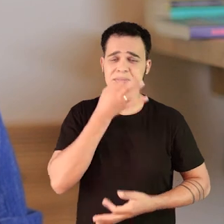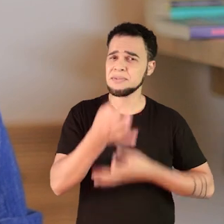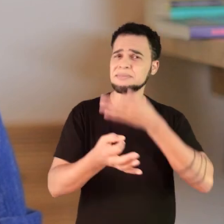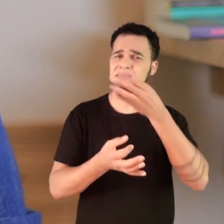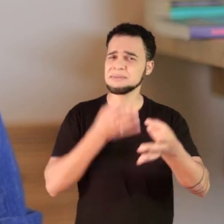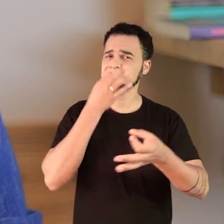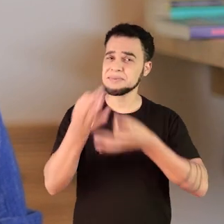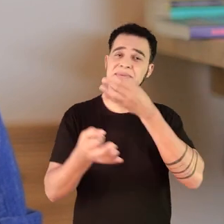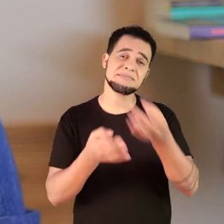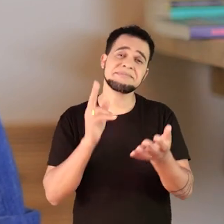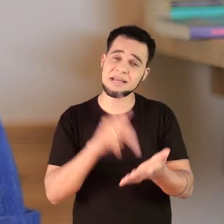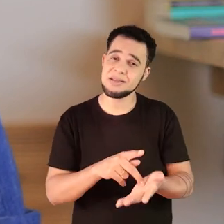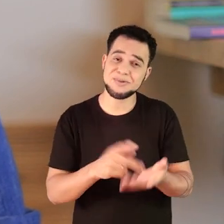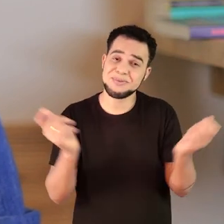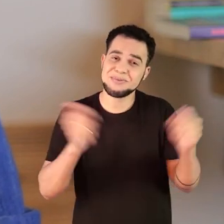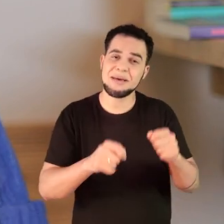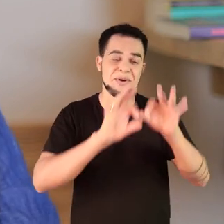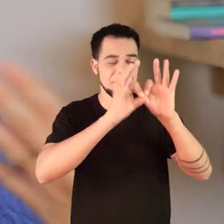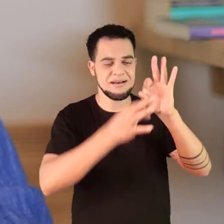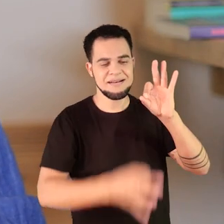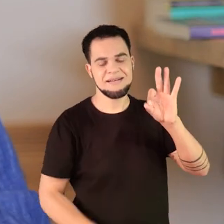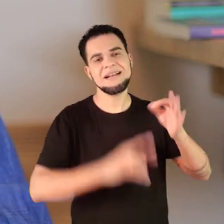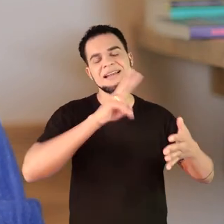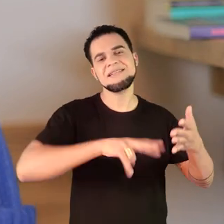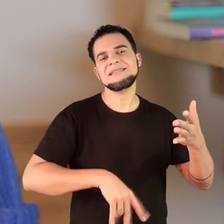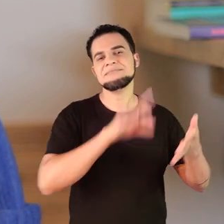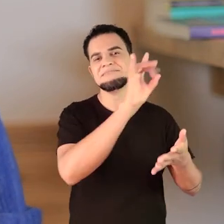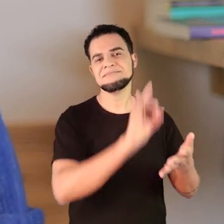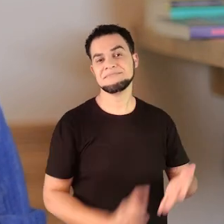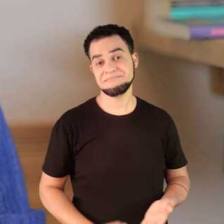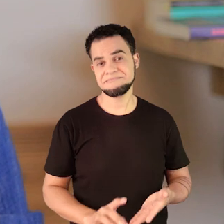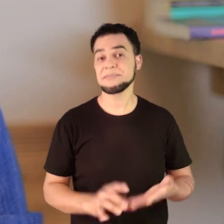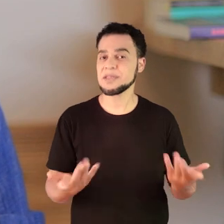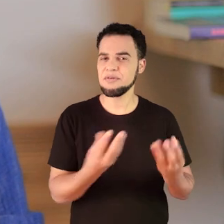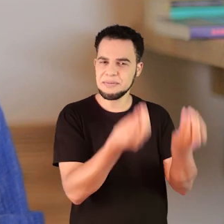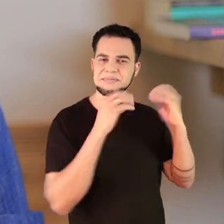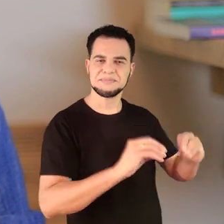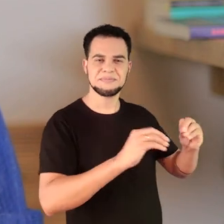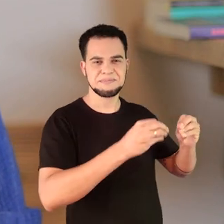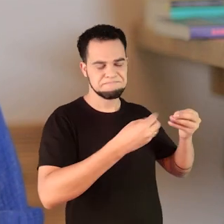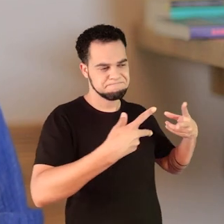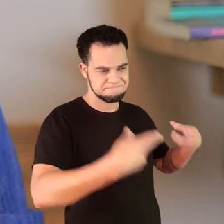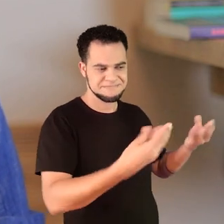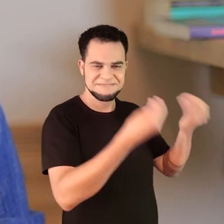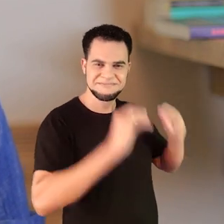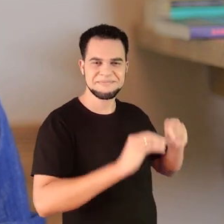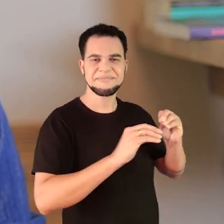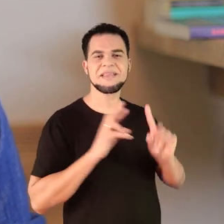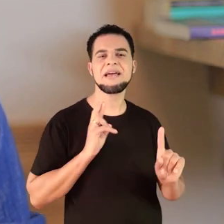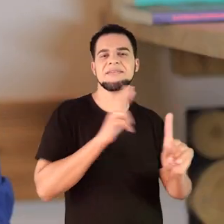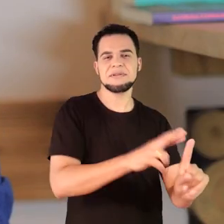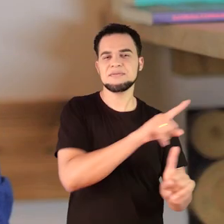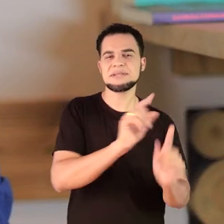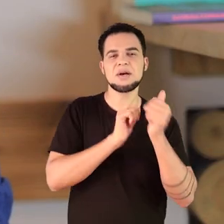depoimentos e, obviamente, não faria sentido eu ficar lendo um por um aqui. Então, tá ali nas referências para vocês